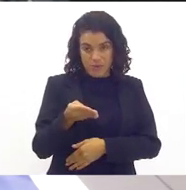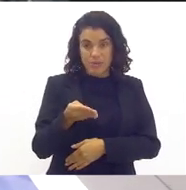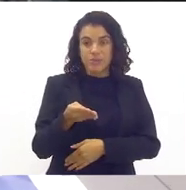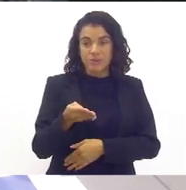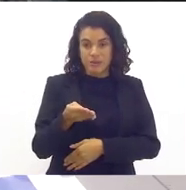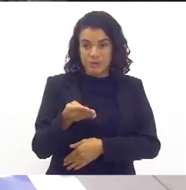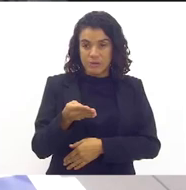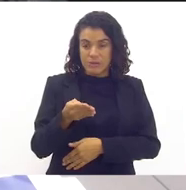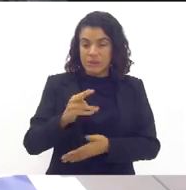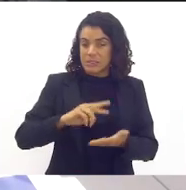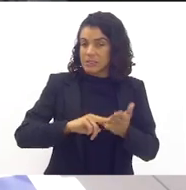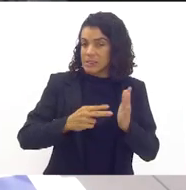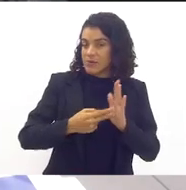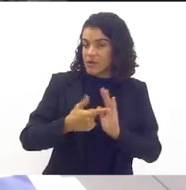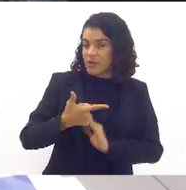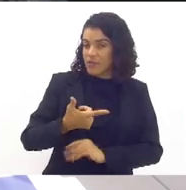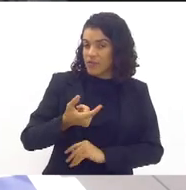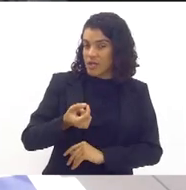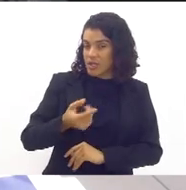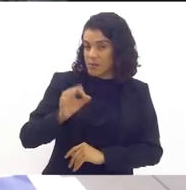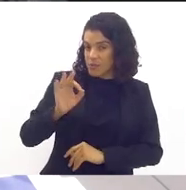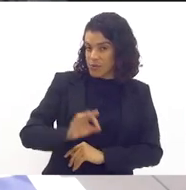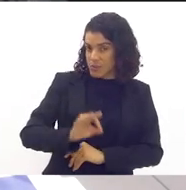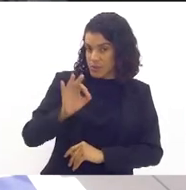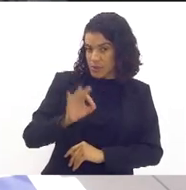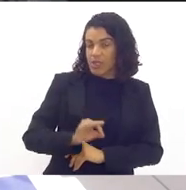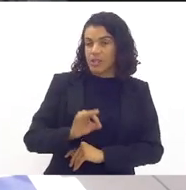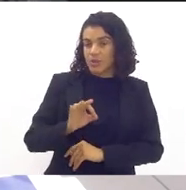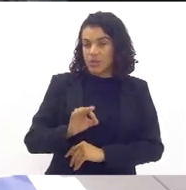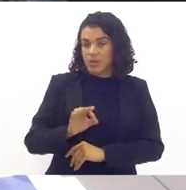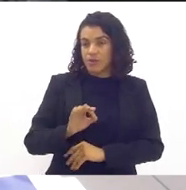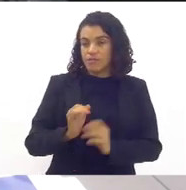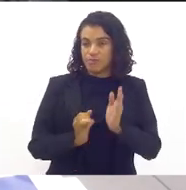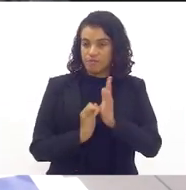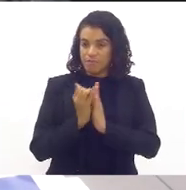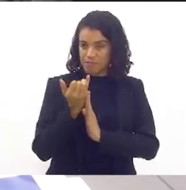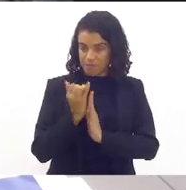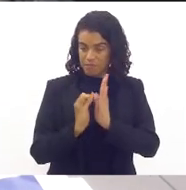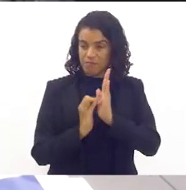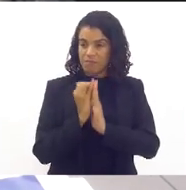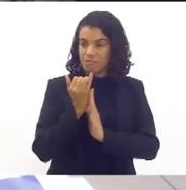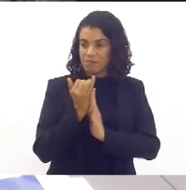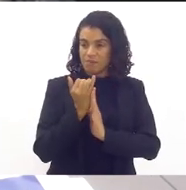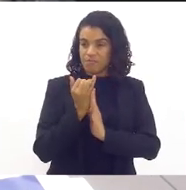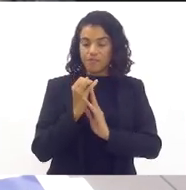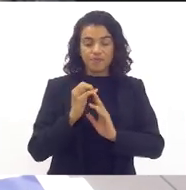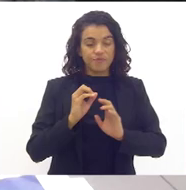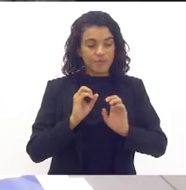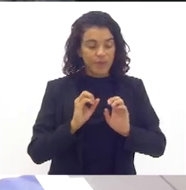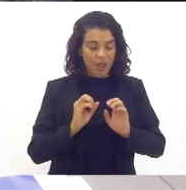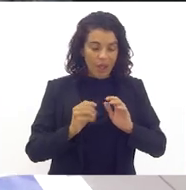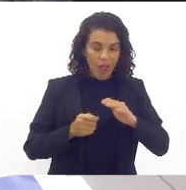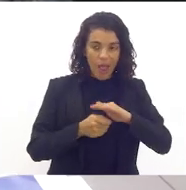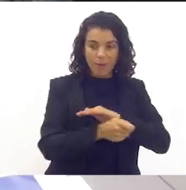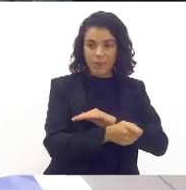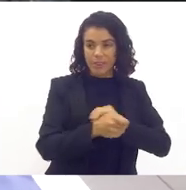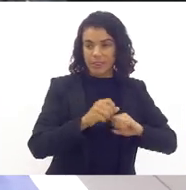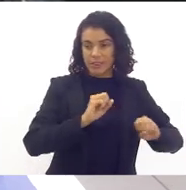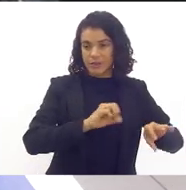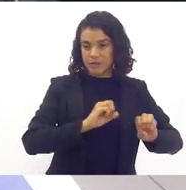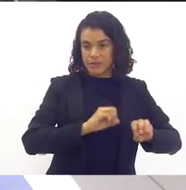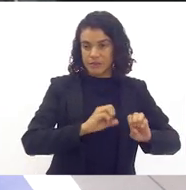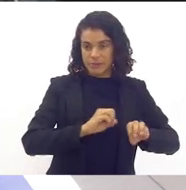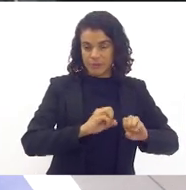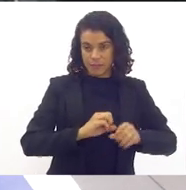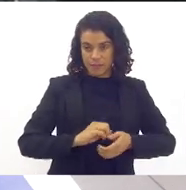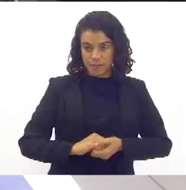7.431.000.000, que representa 20% da resultante de impostos aplicados na educação. Isso me